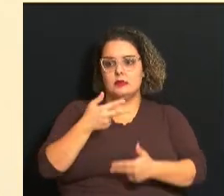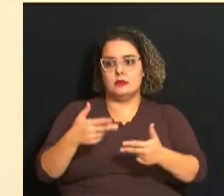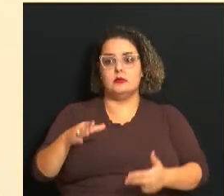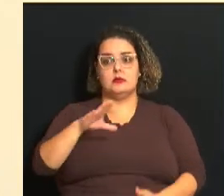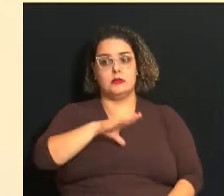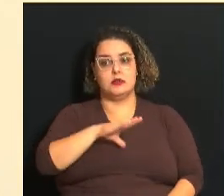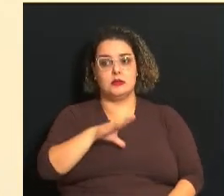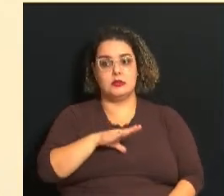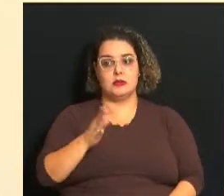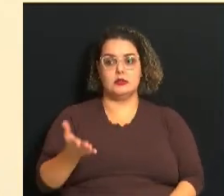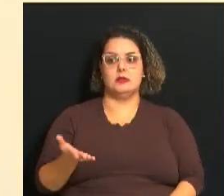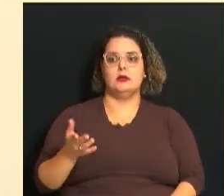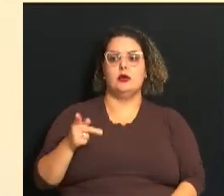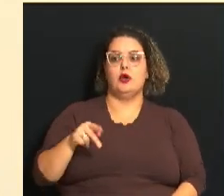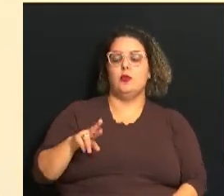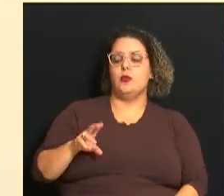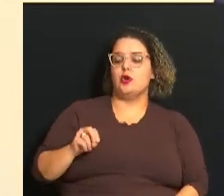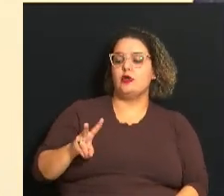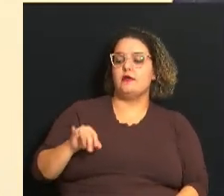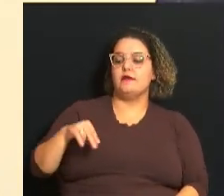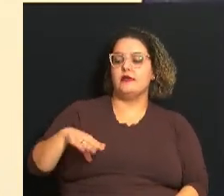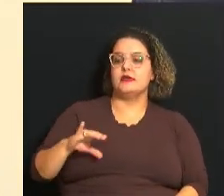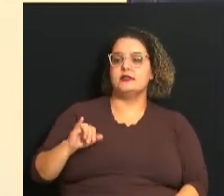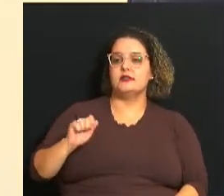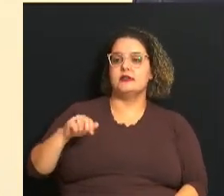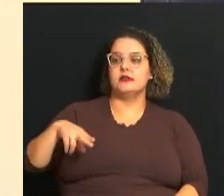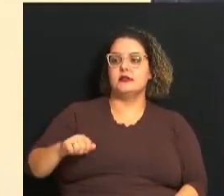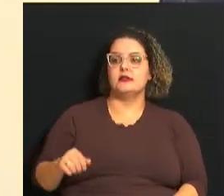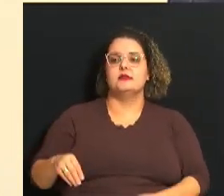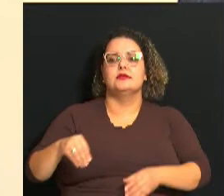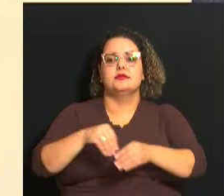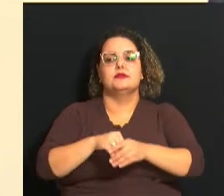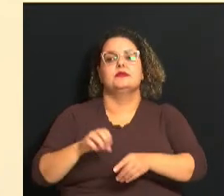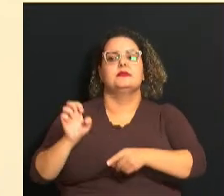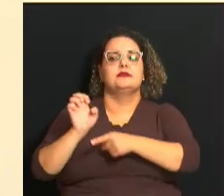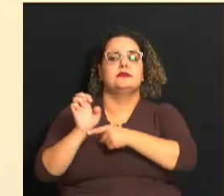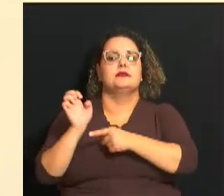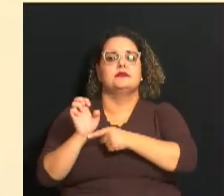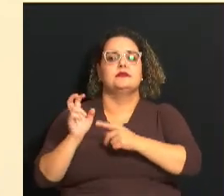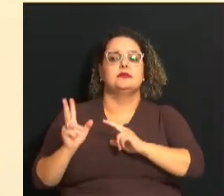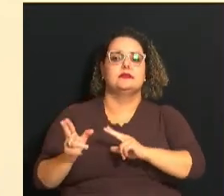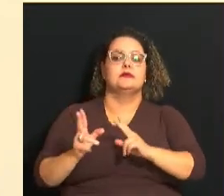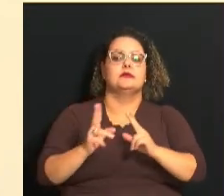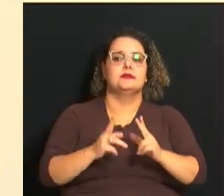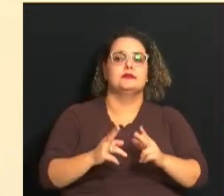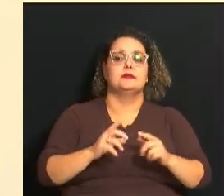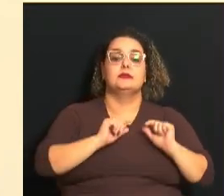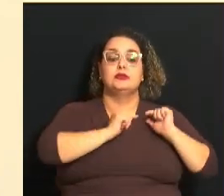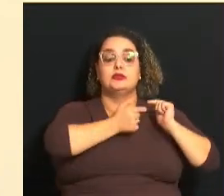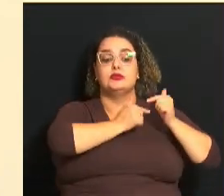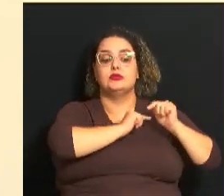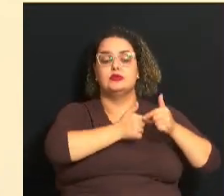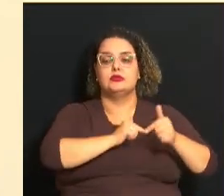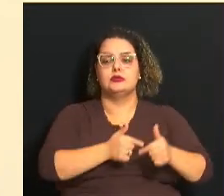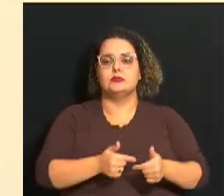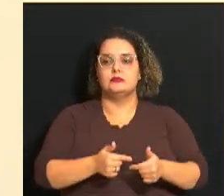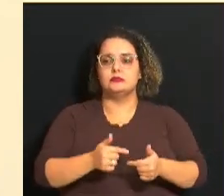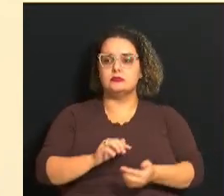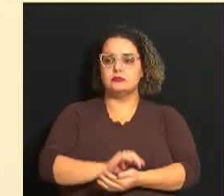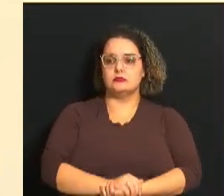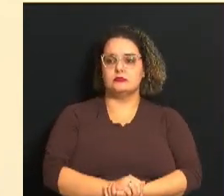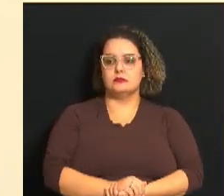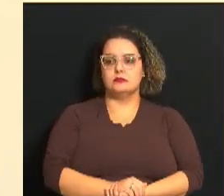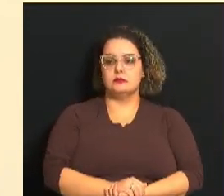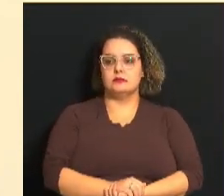cidade provinciana é no interior de algum estado igualmente reacionário e conservador em que ex que